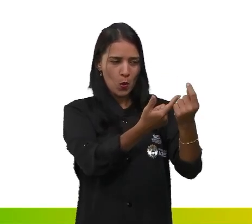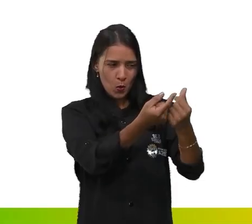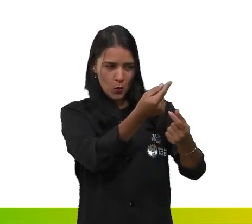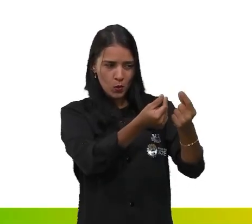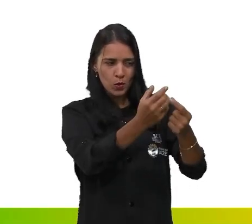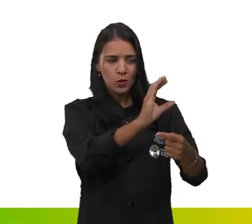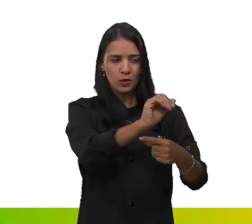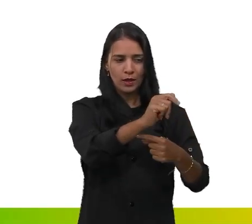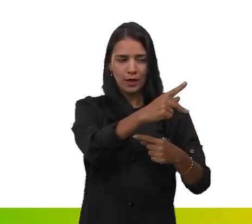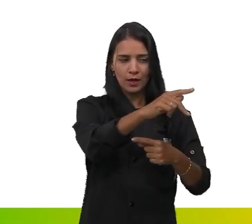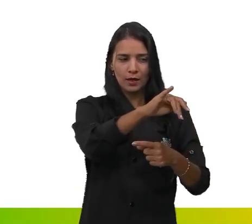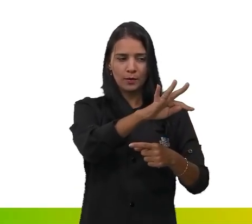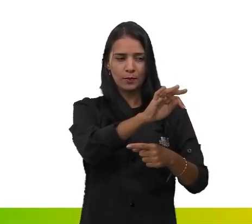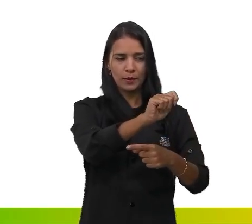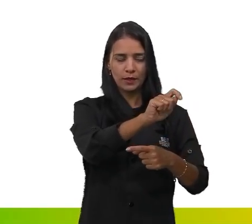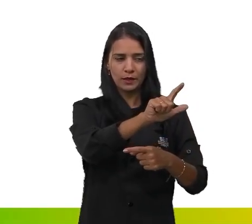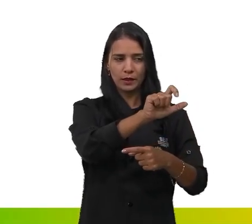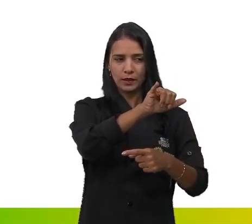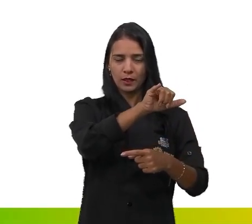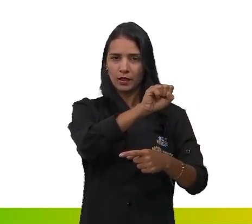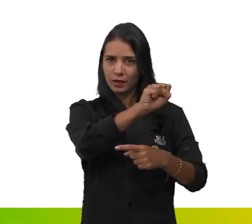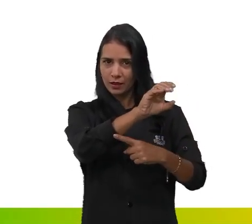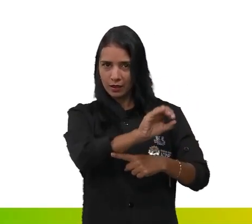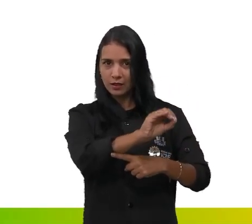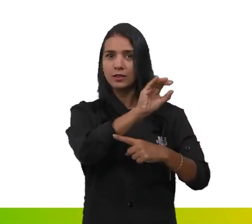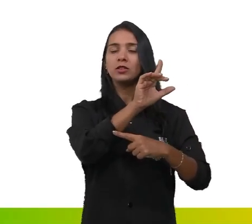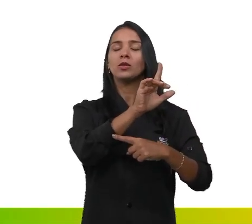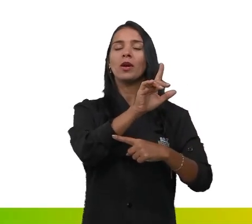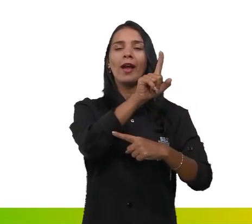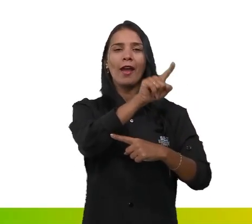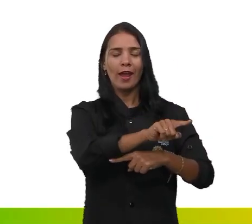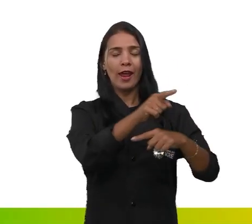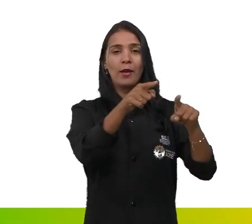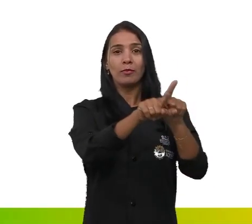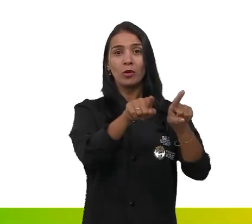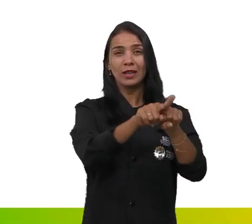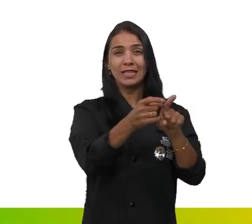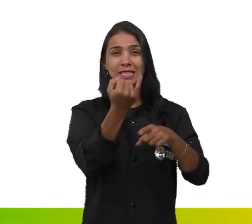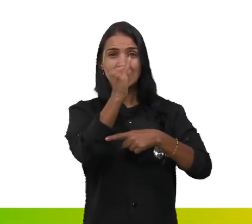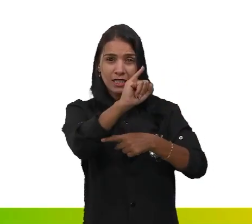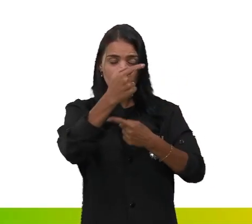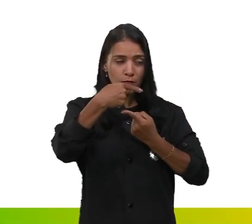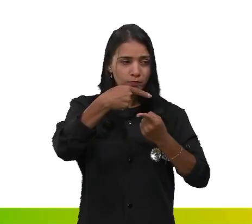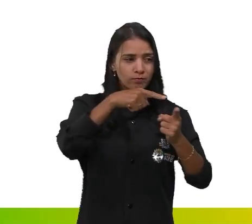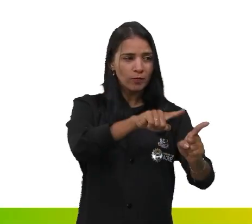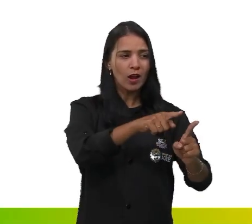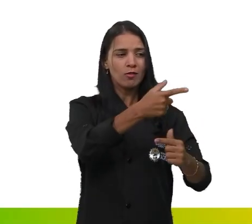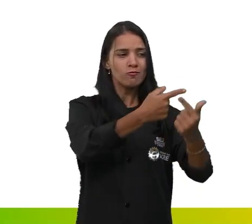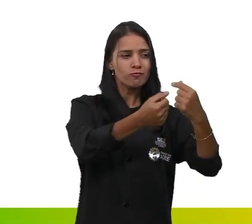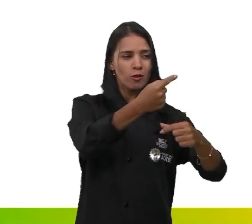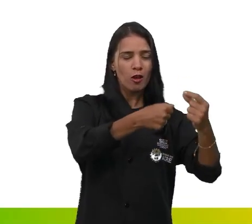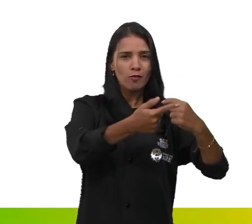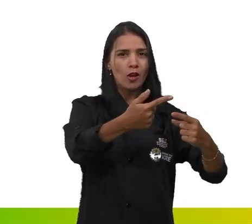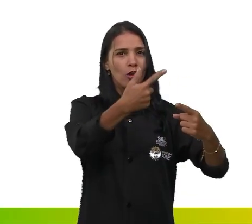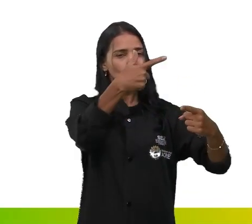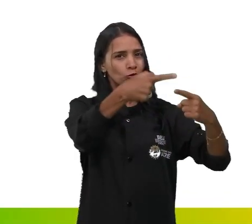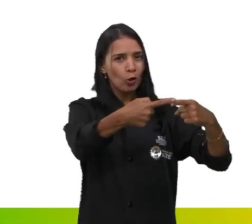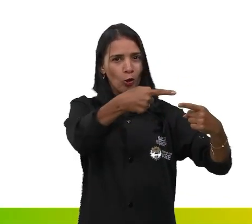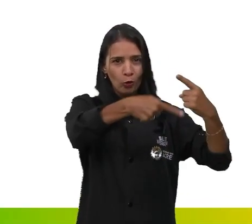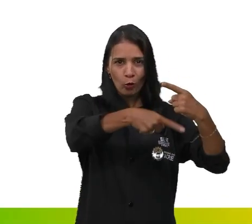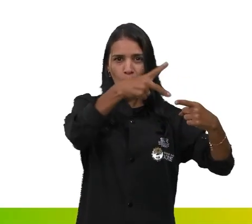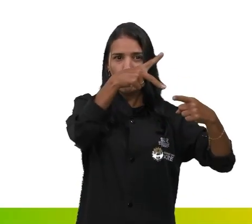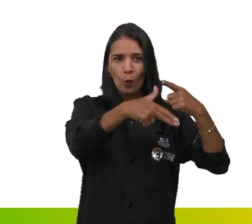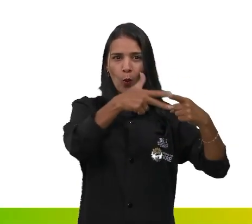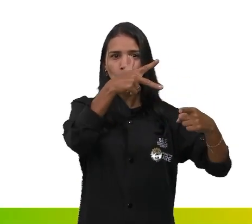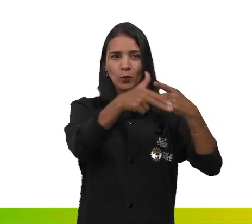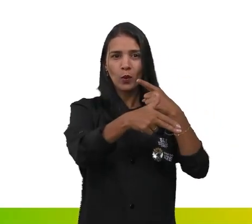vem com a proposta de Estado mínimo quando falamos na questão da intervenção econômica e os direitos